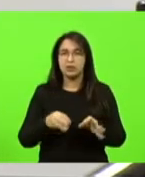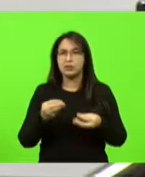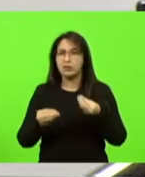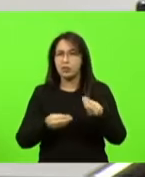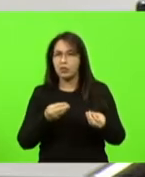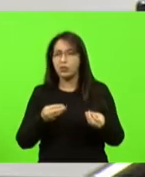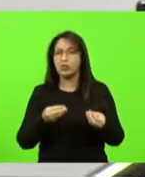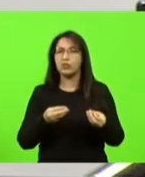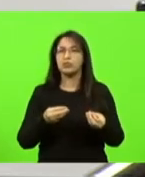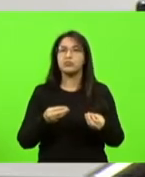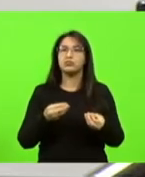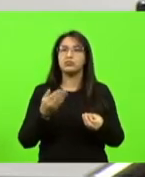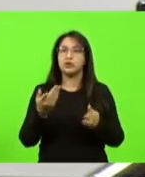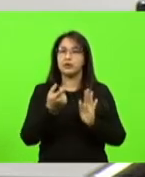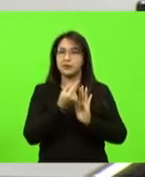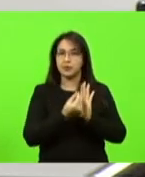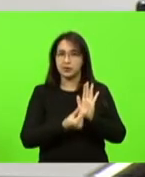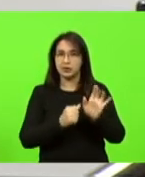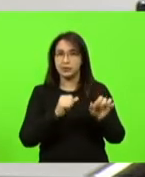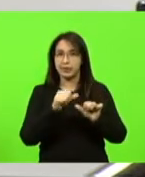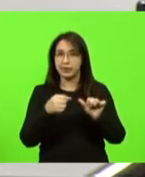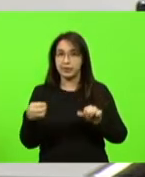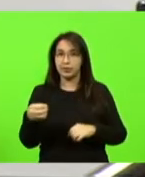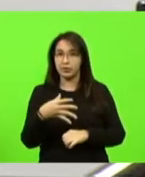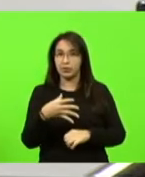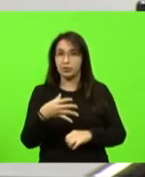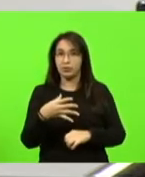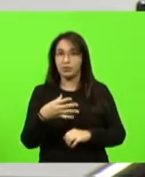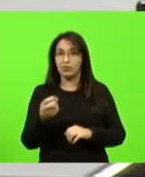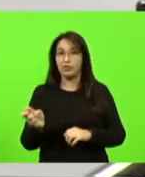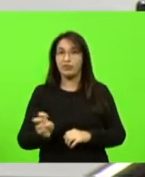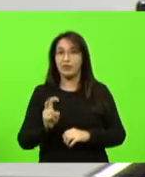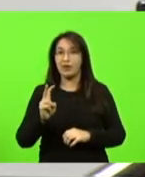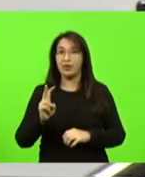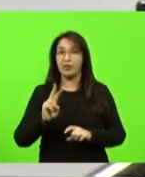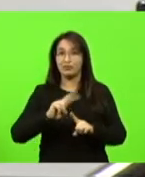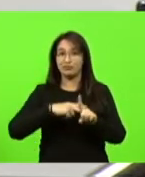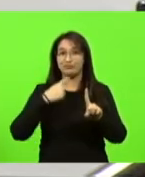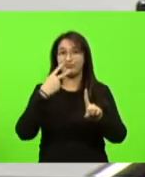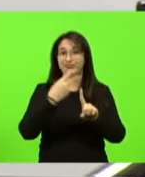atualizado o orçamento, custava o dobro.